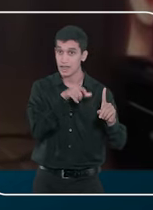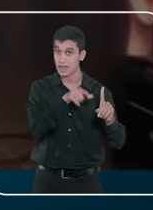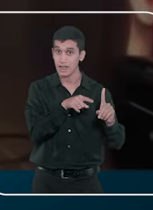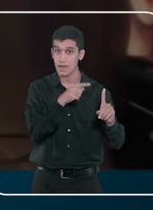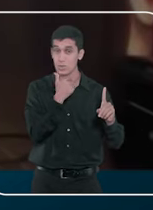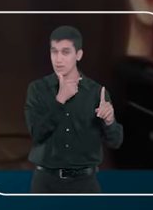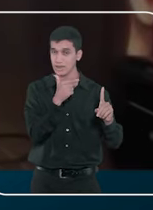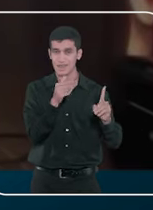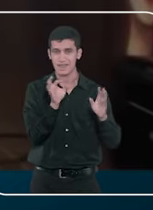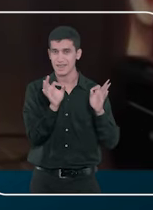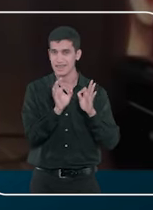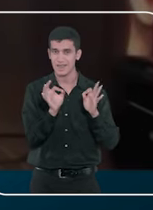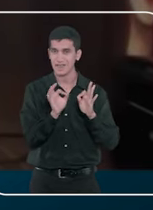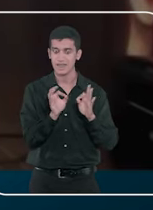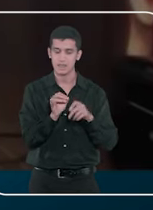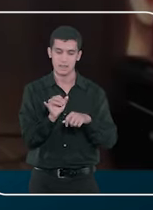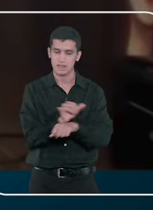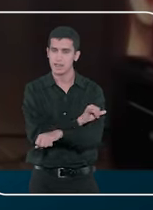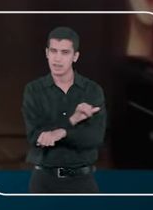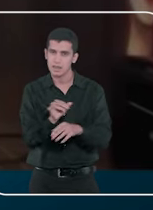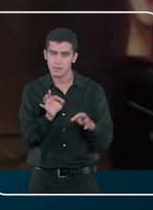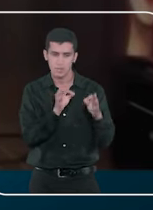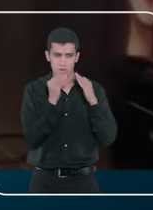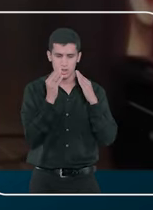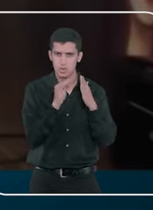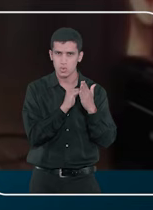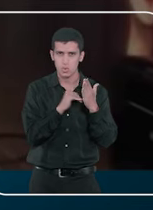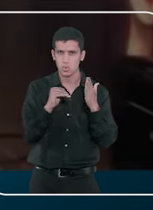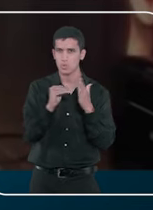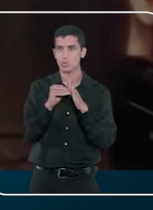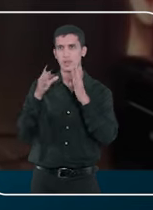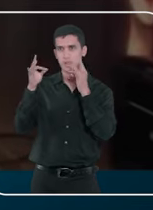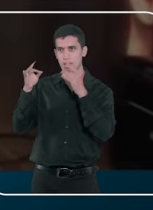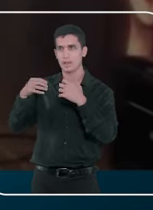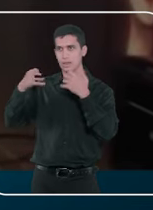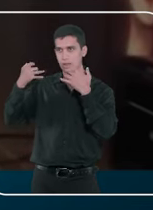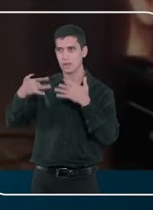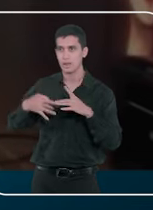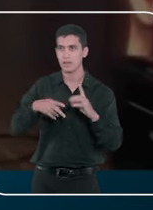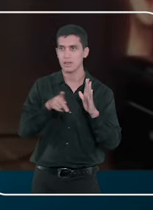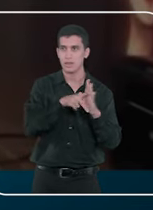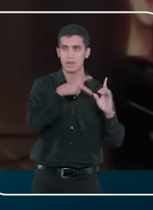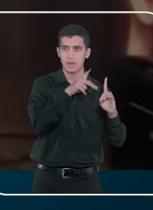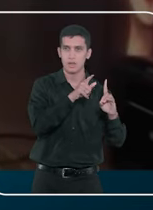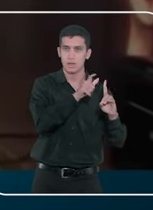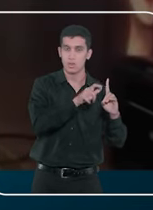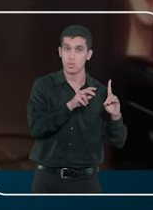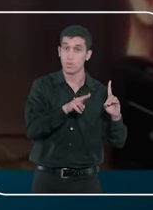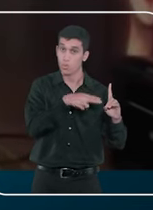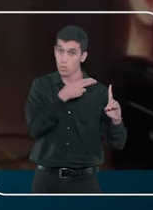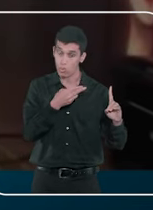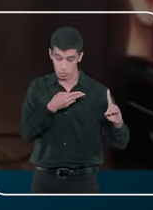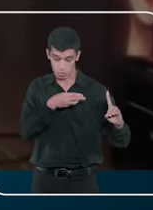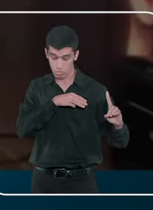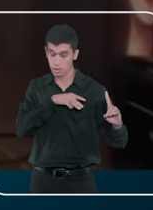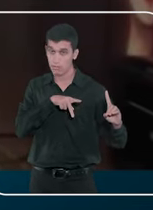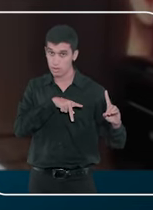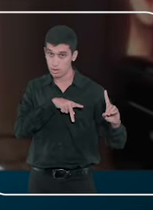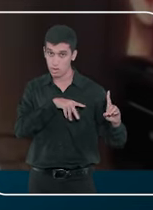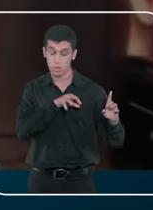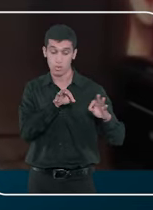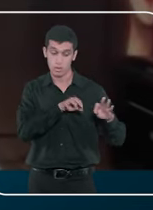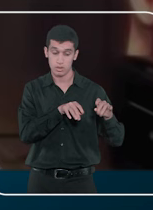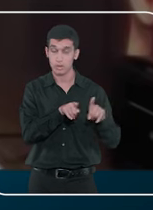regra, a estratégia de demonstrar todos os elementos que possui, por outro lado, o Ministério Público, na qualidade de